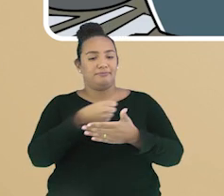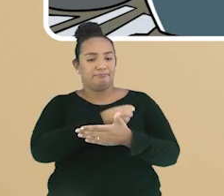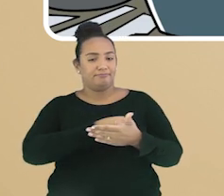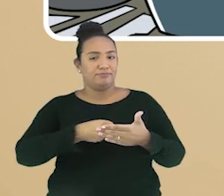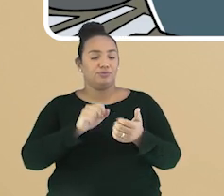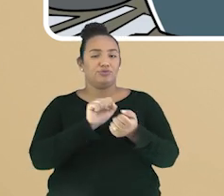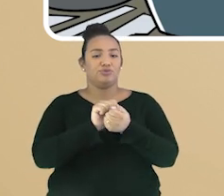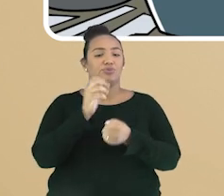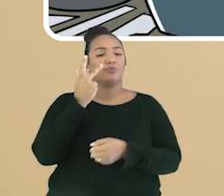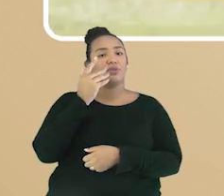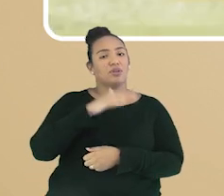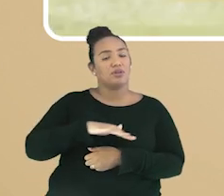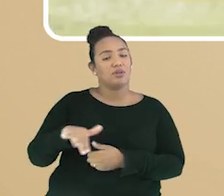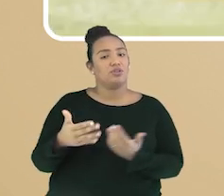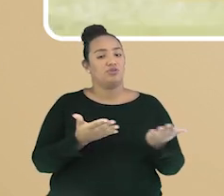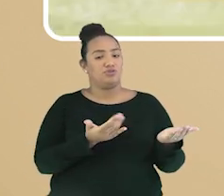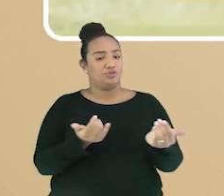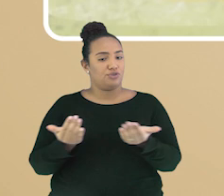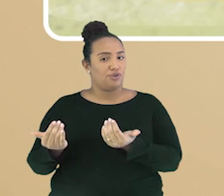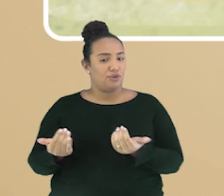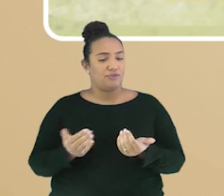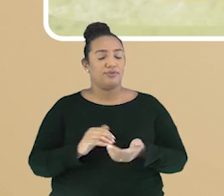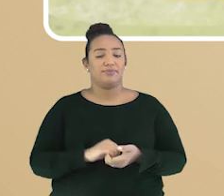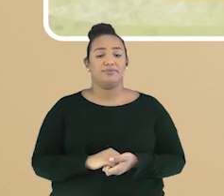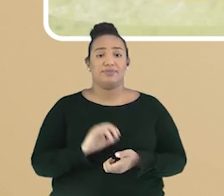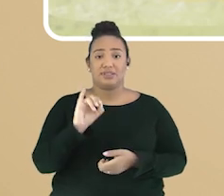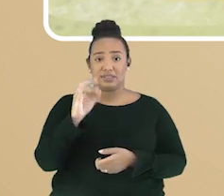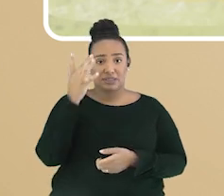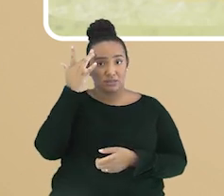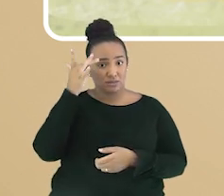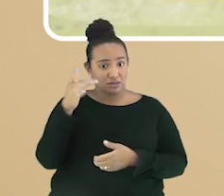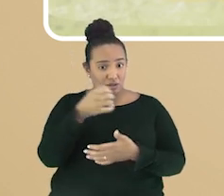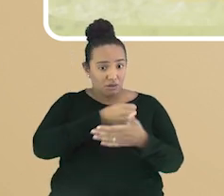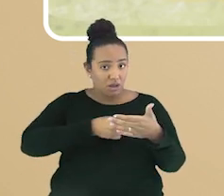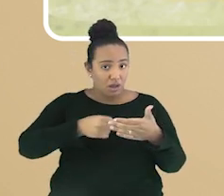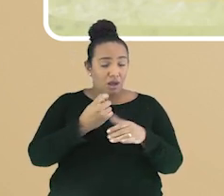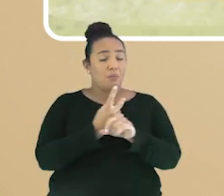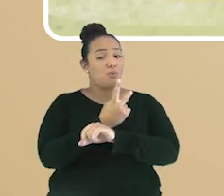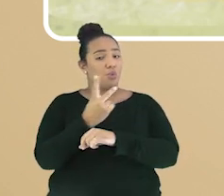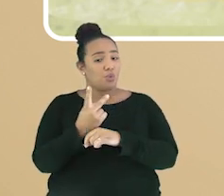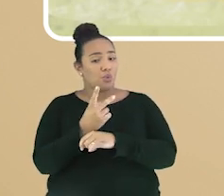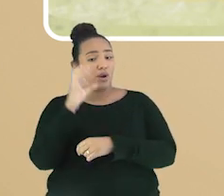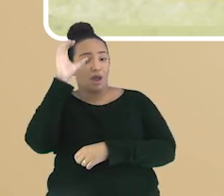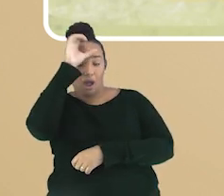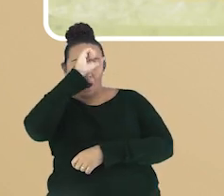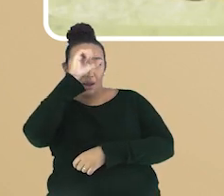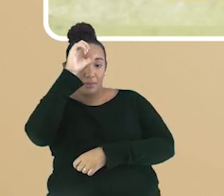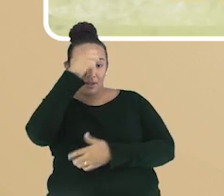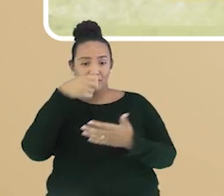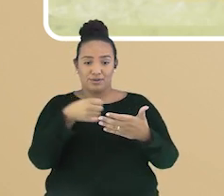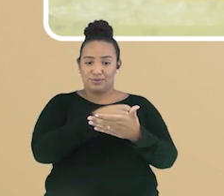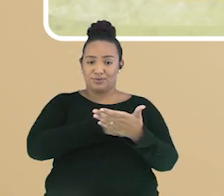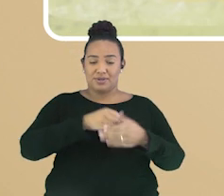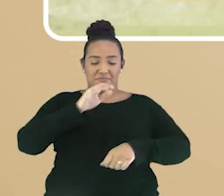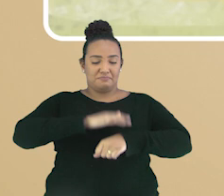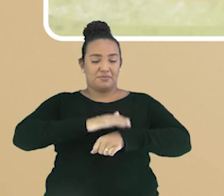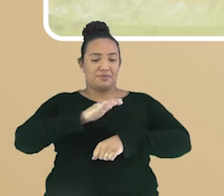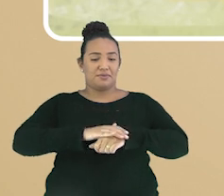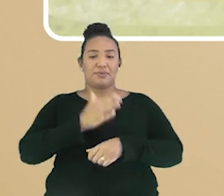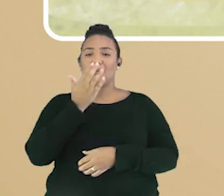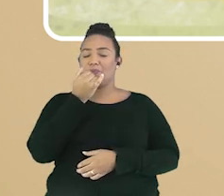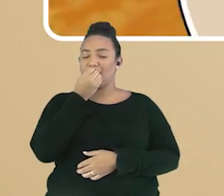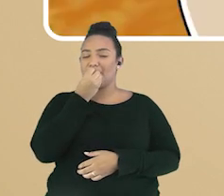crianças e os jovens. Se ainda não sabe cozinhar, procure aprender. Cozinhar sua própria comida faz